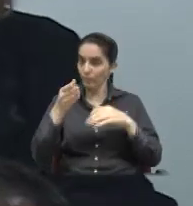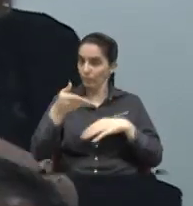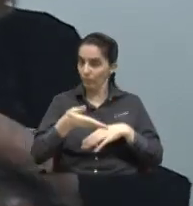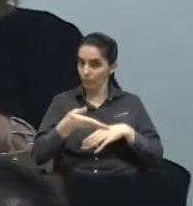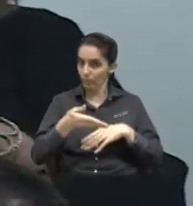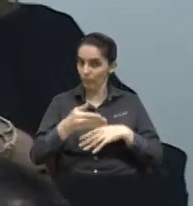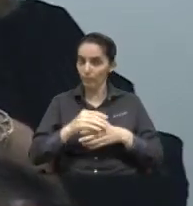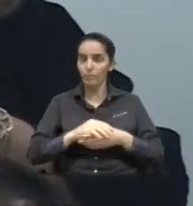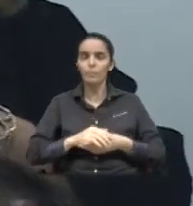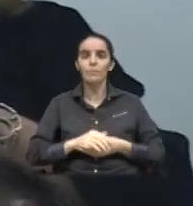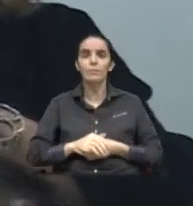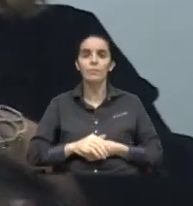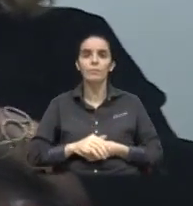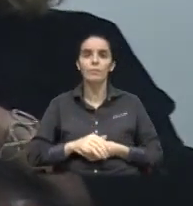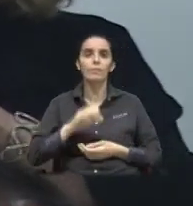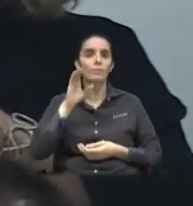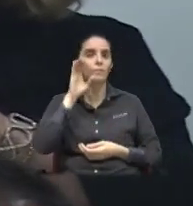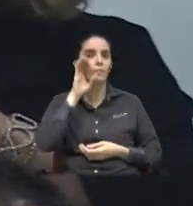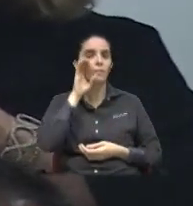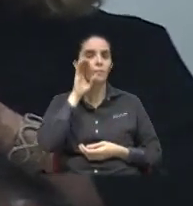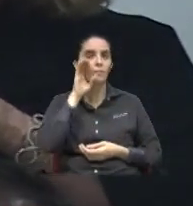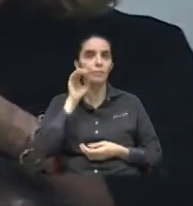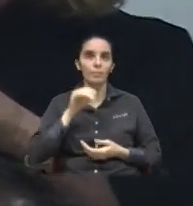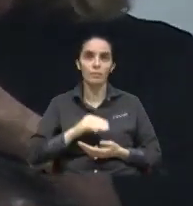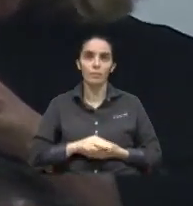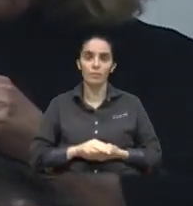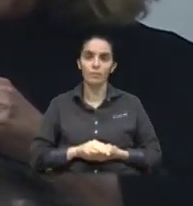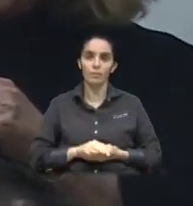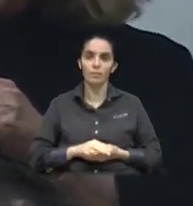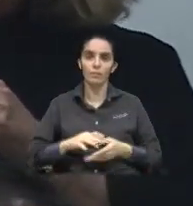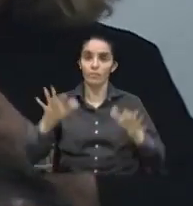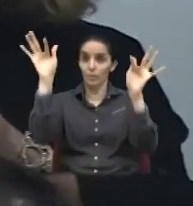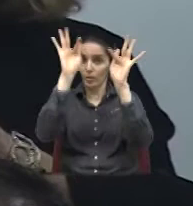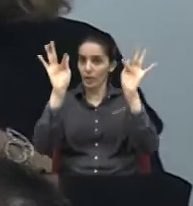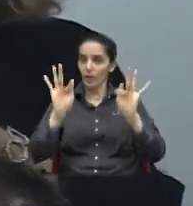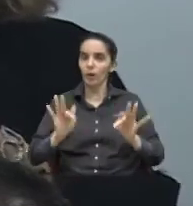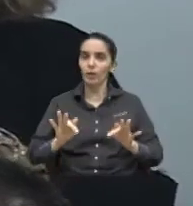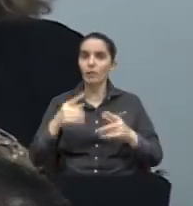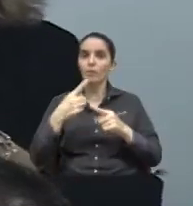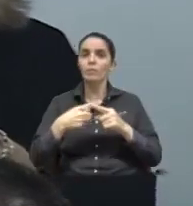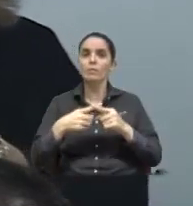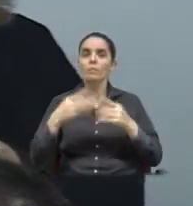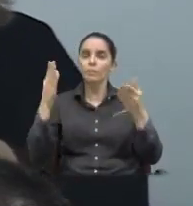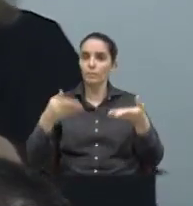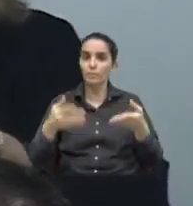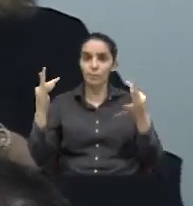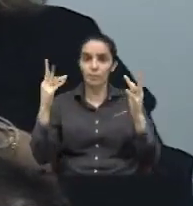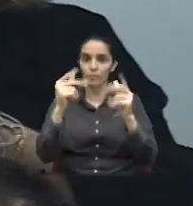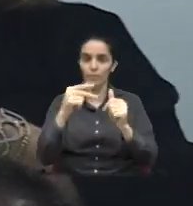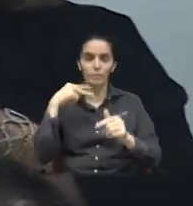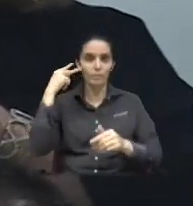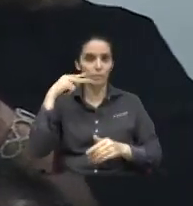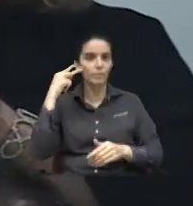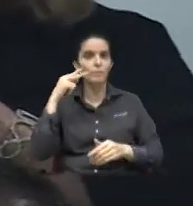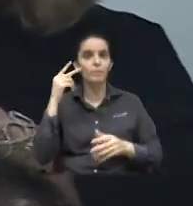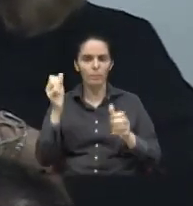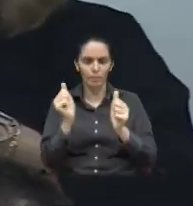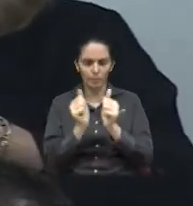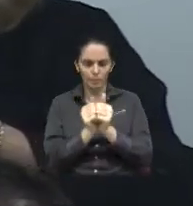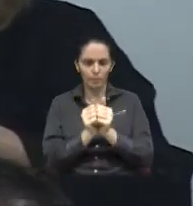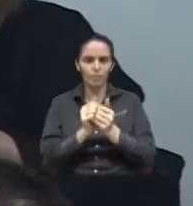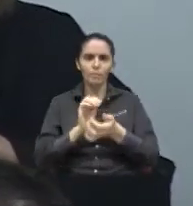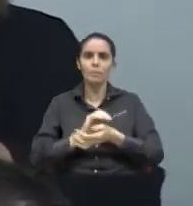que eu peguei desde o começo, mas estou muito feliz, porque hoje todos os vereadores estão envolvidos nesse tema, nesse